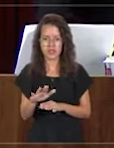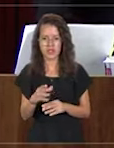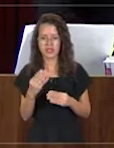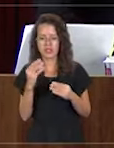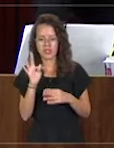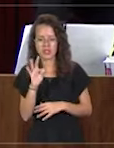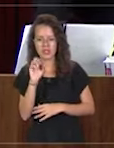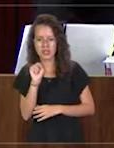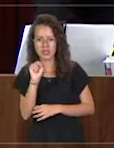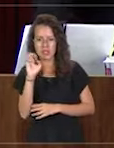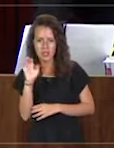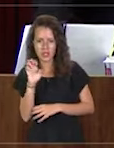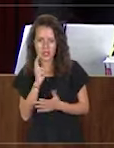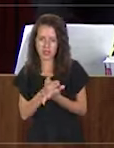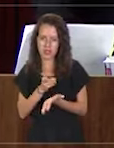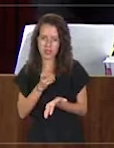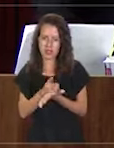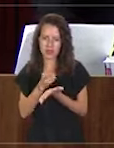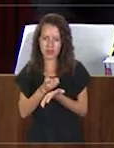Justiça Eleitoral